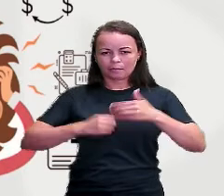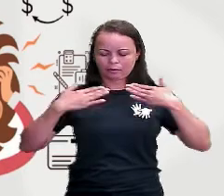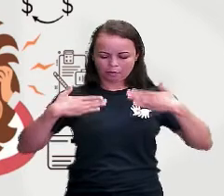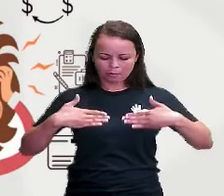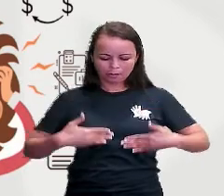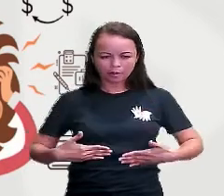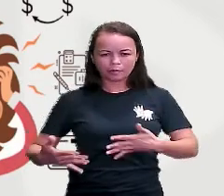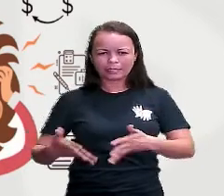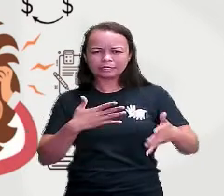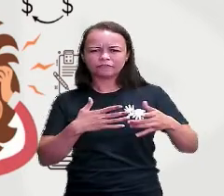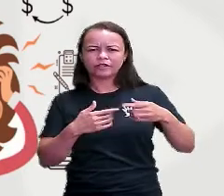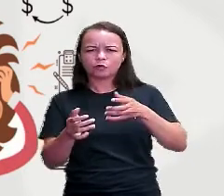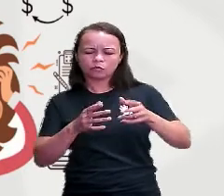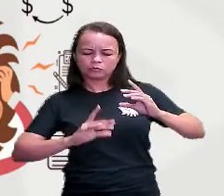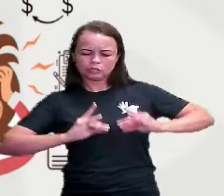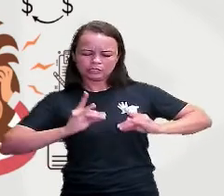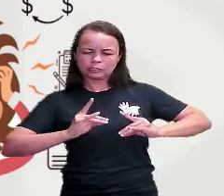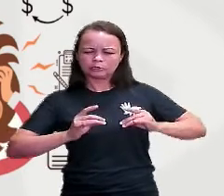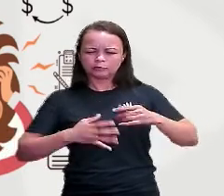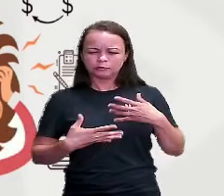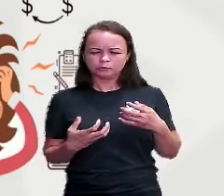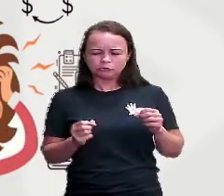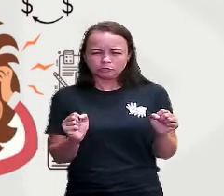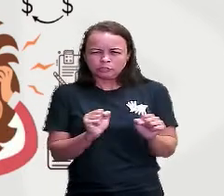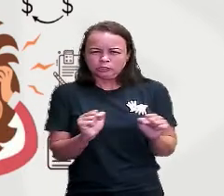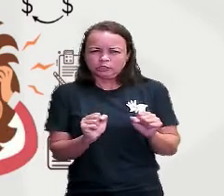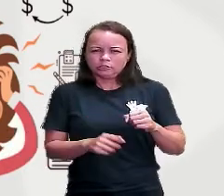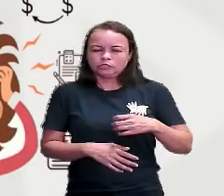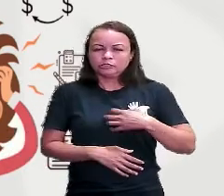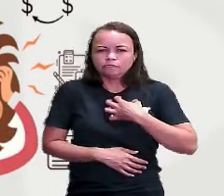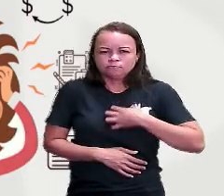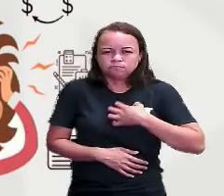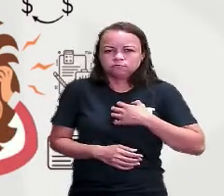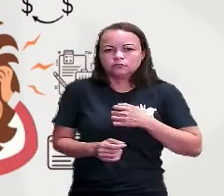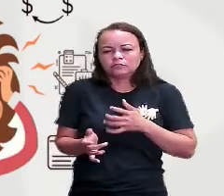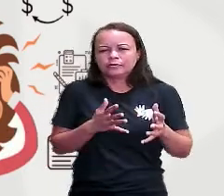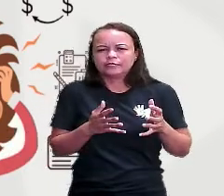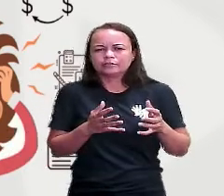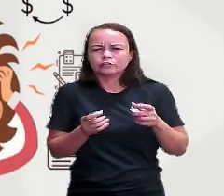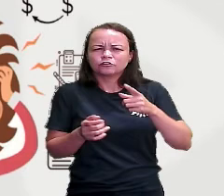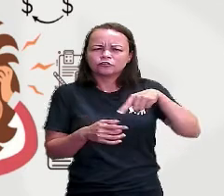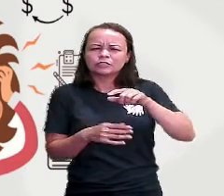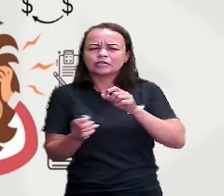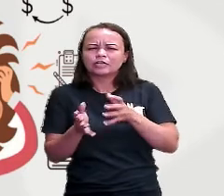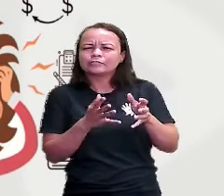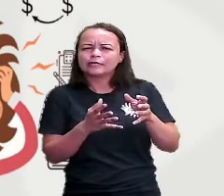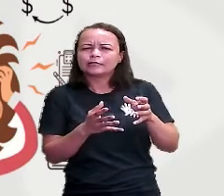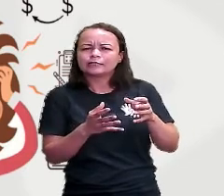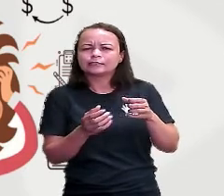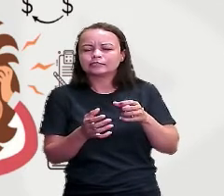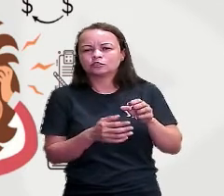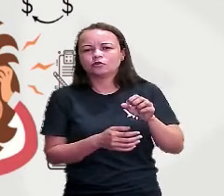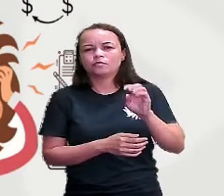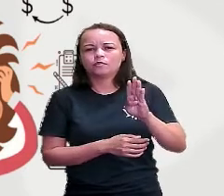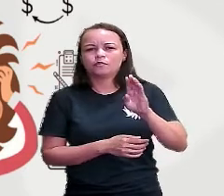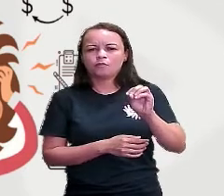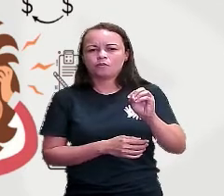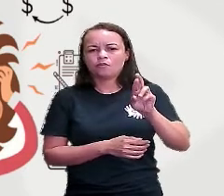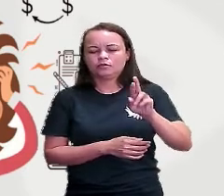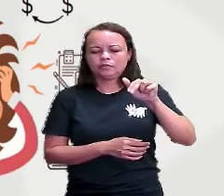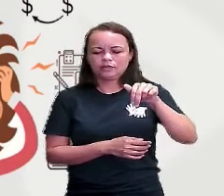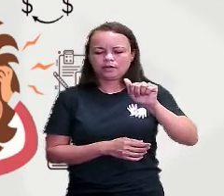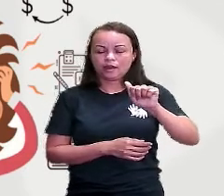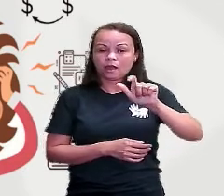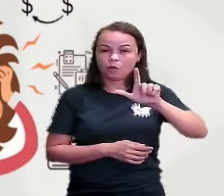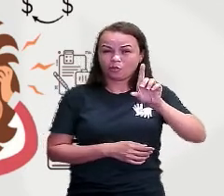hormônios. Tem a ver com a questão do estresse. Quem aqui não já ouviu falar da síndrome de burnout? Será que tem alguma coisa a ver com os hormônios?